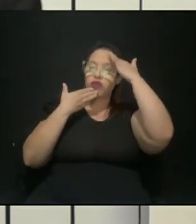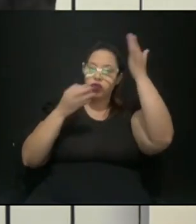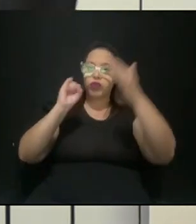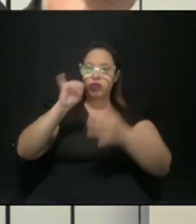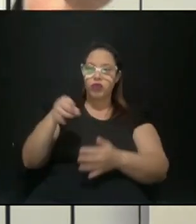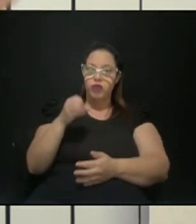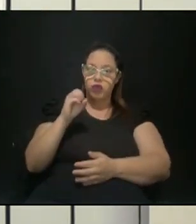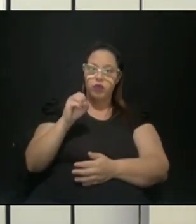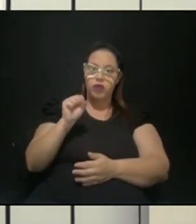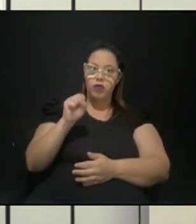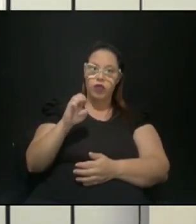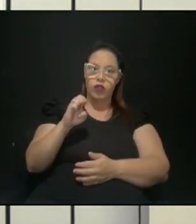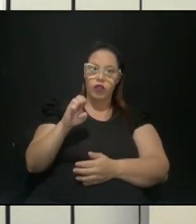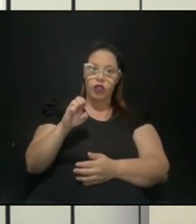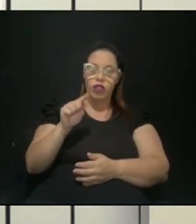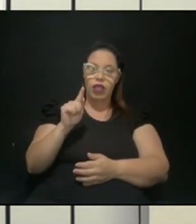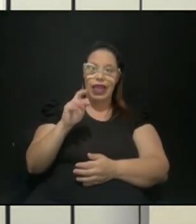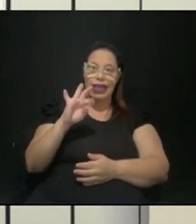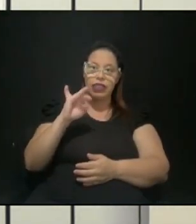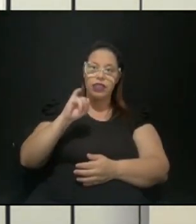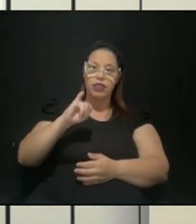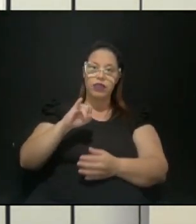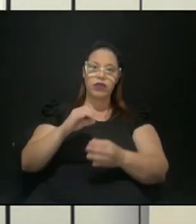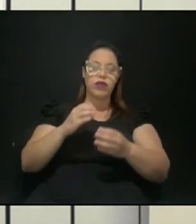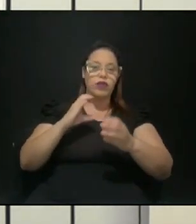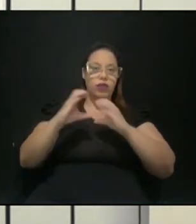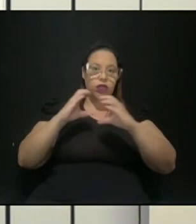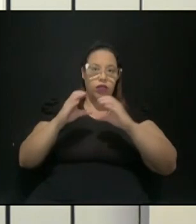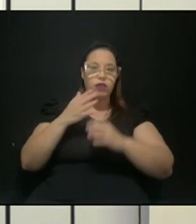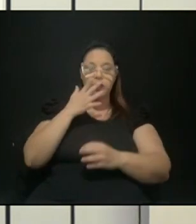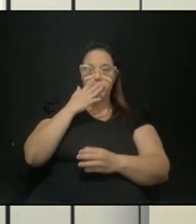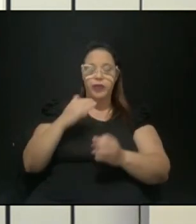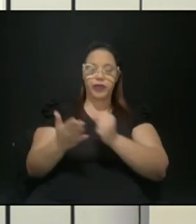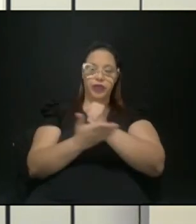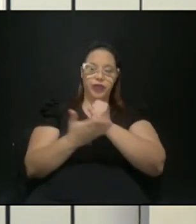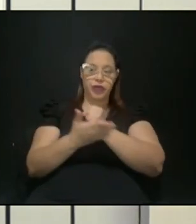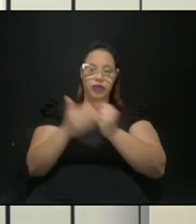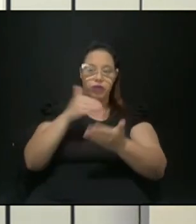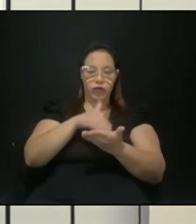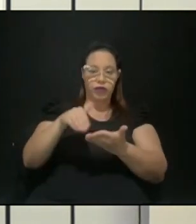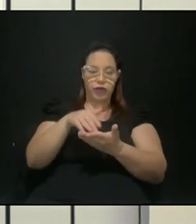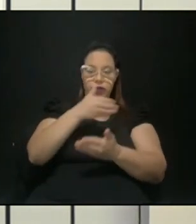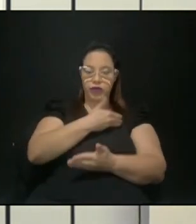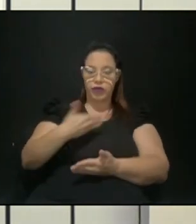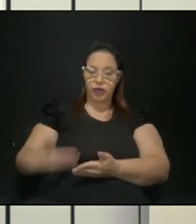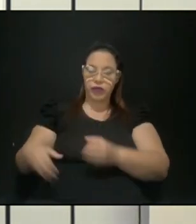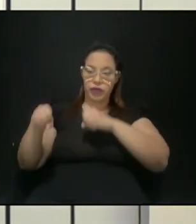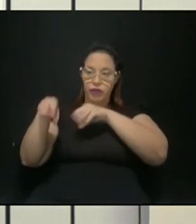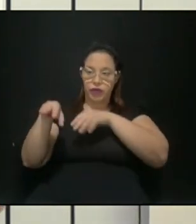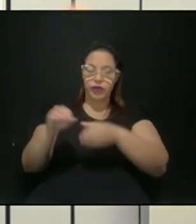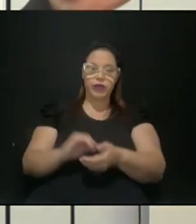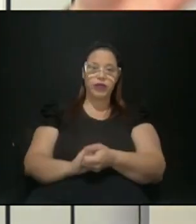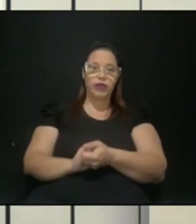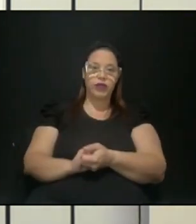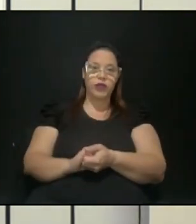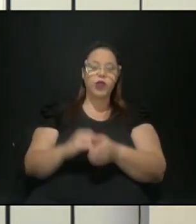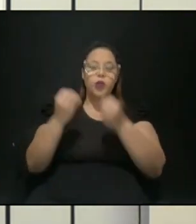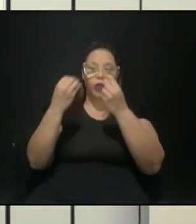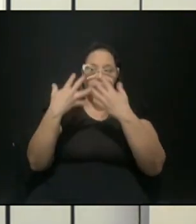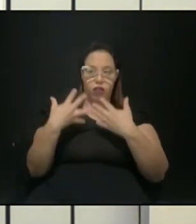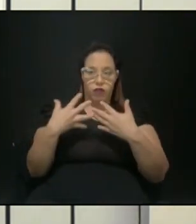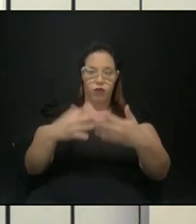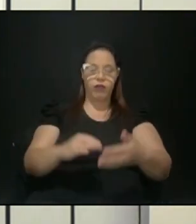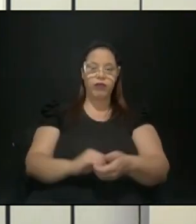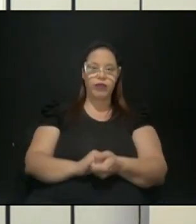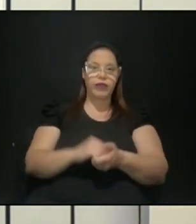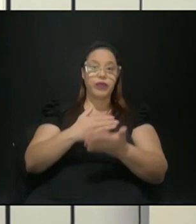Gatti, que é o coordenador da Educação Básica da Secretaria Municipal da Educação, então, pelas informações. A gente segue aqui